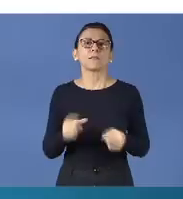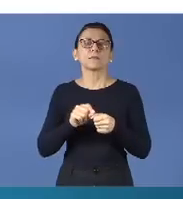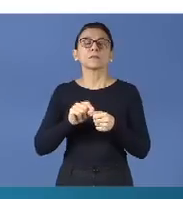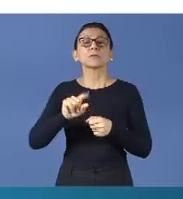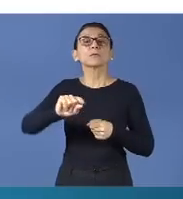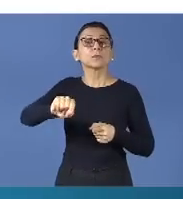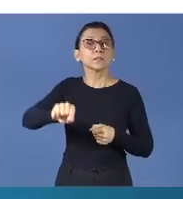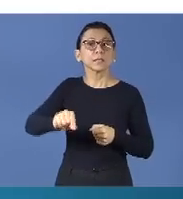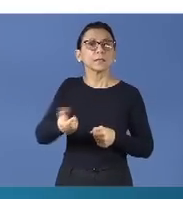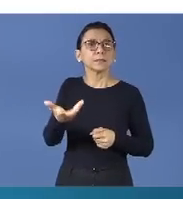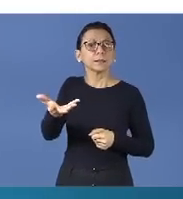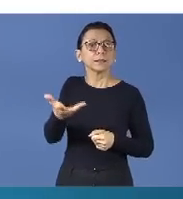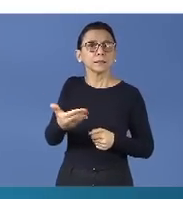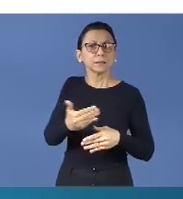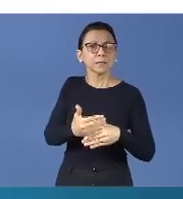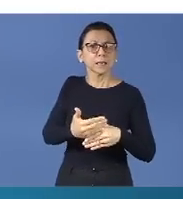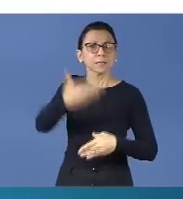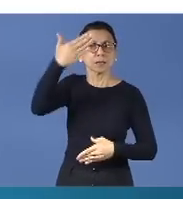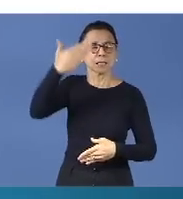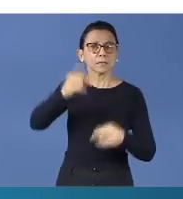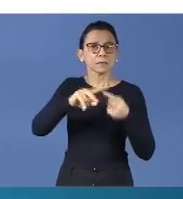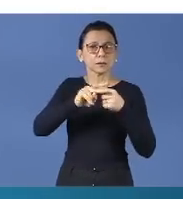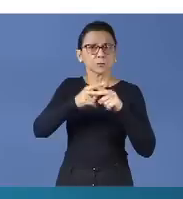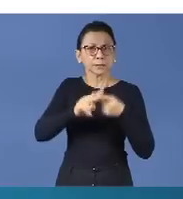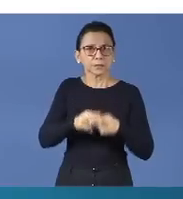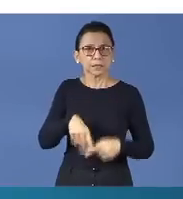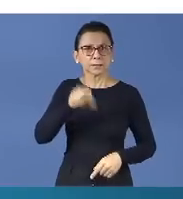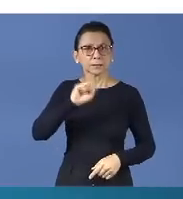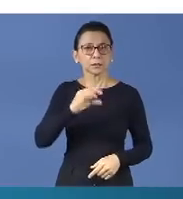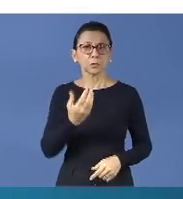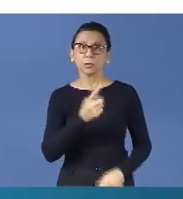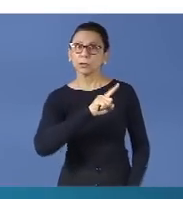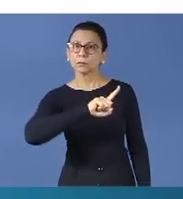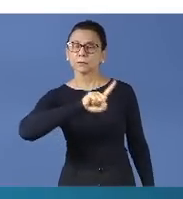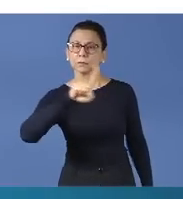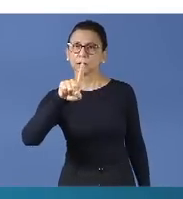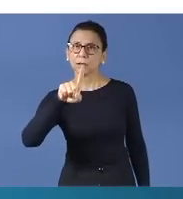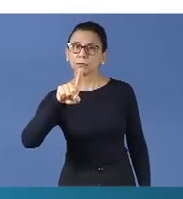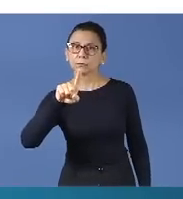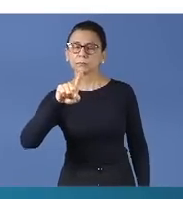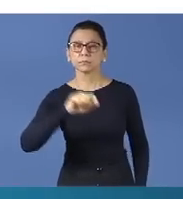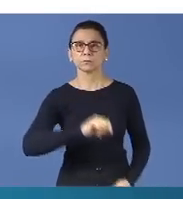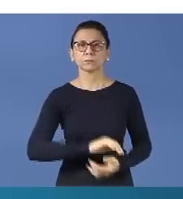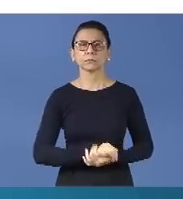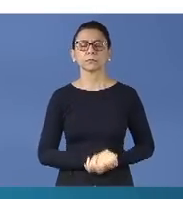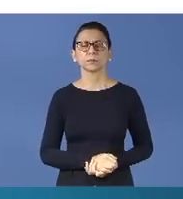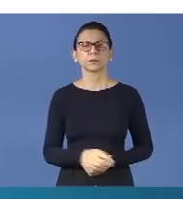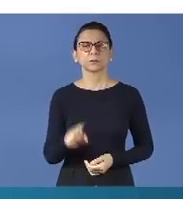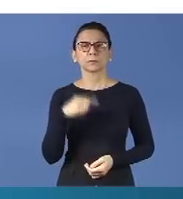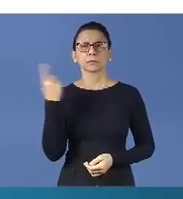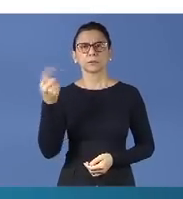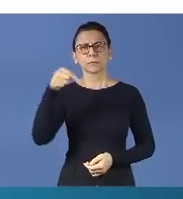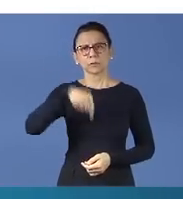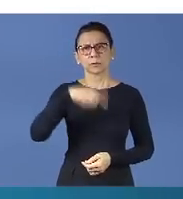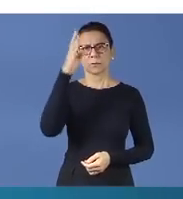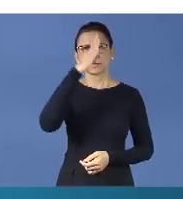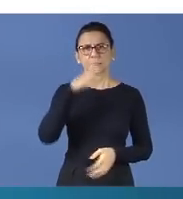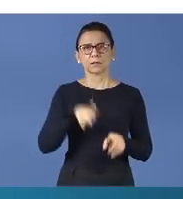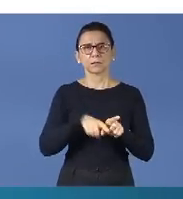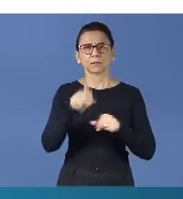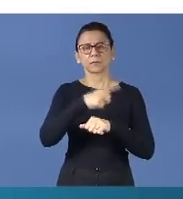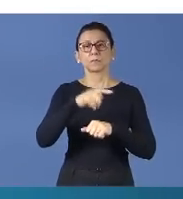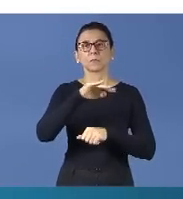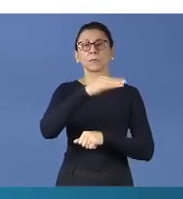muros, é isso? Sim ou não? Então, a pergunta para todos que estão aqui fora do Brasil, do exterior.